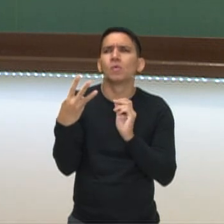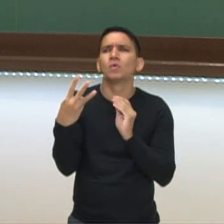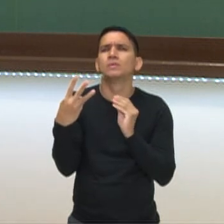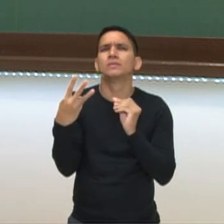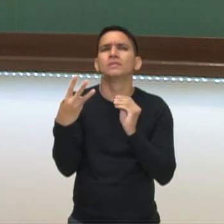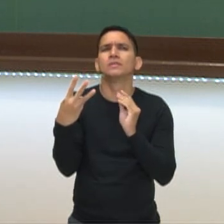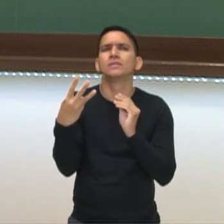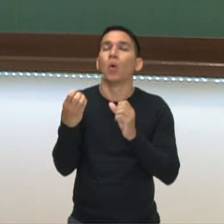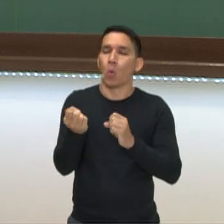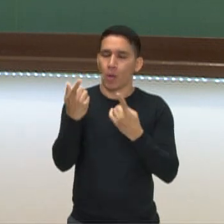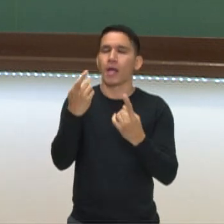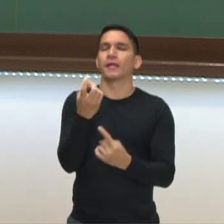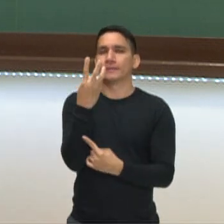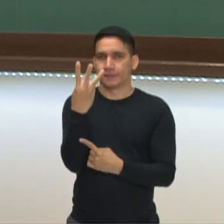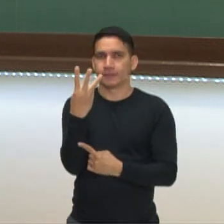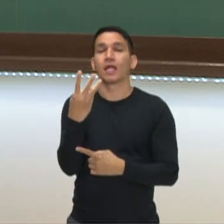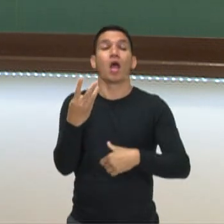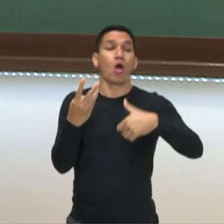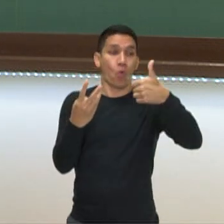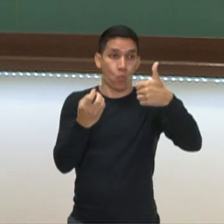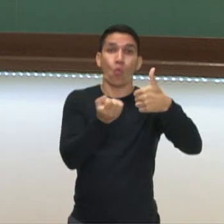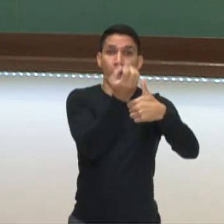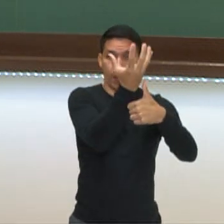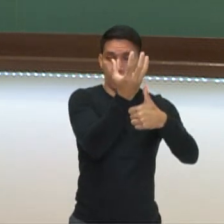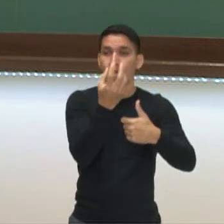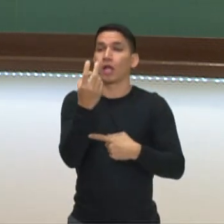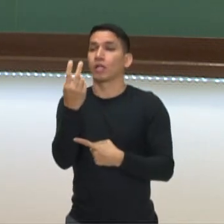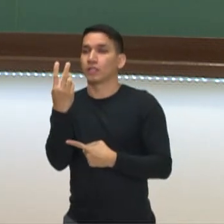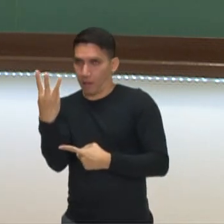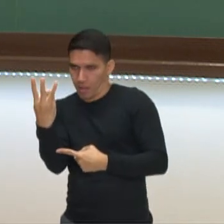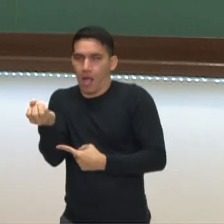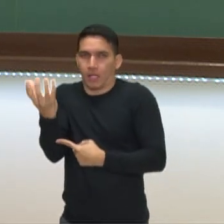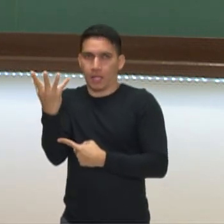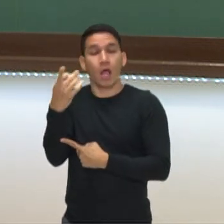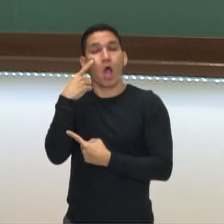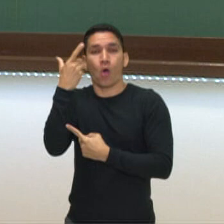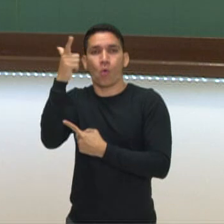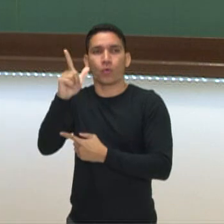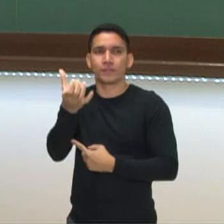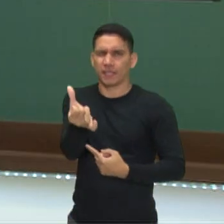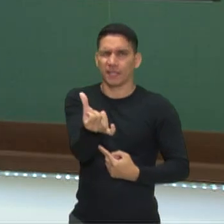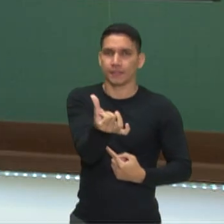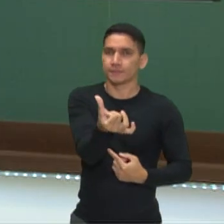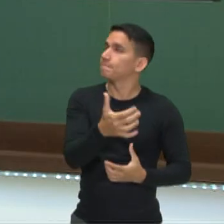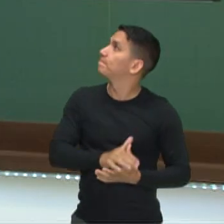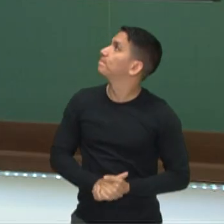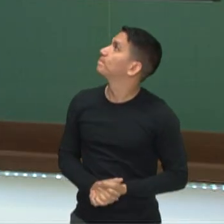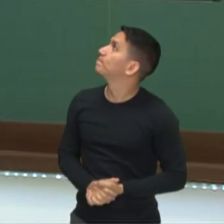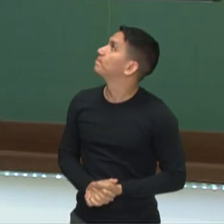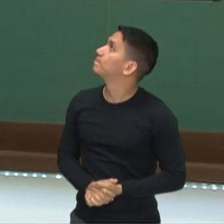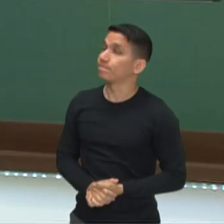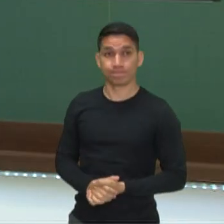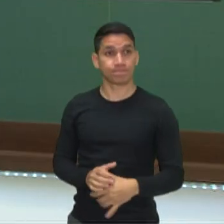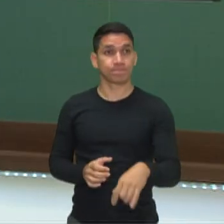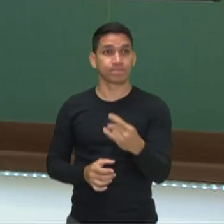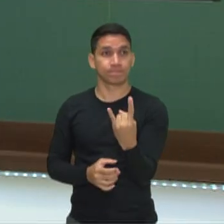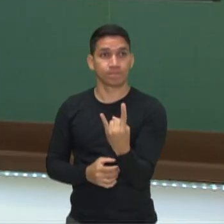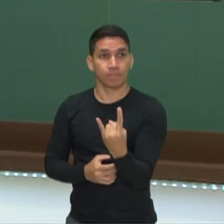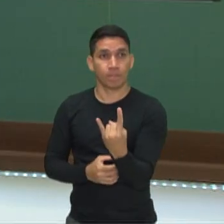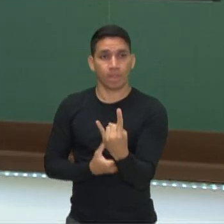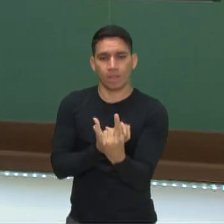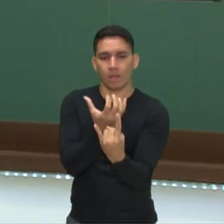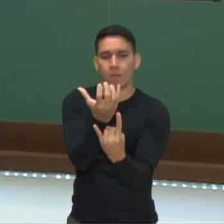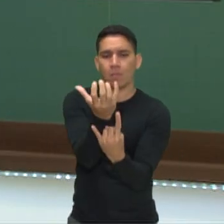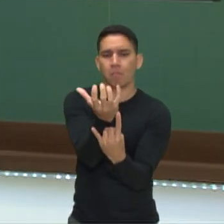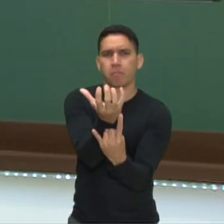acende, né? Então a 1 acende, a 3 acende. Vamos ver a próxima? 6. polo positivo, e aqui tá